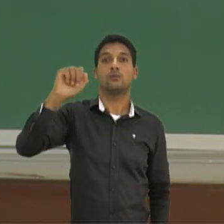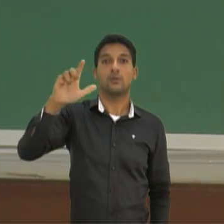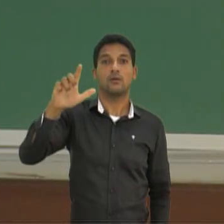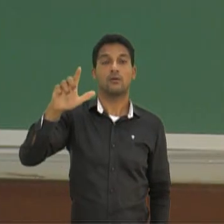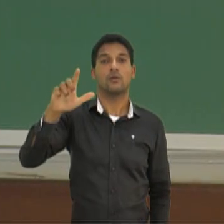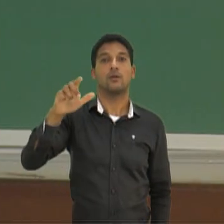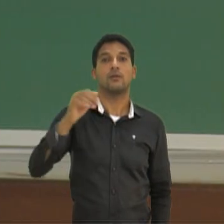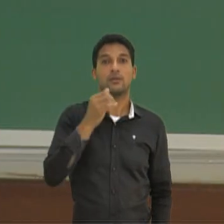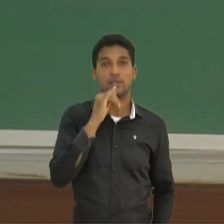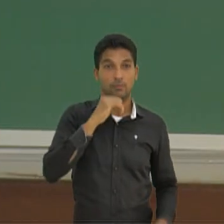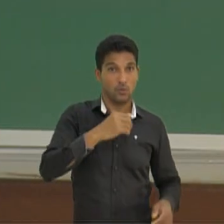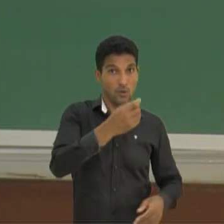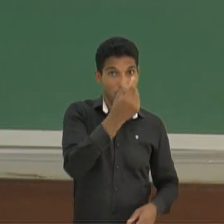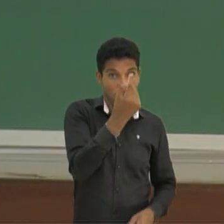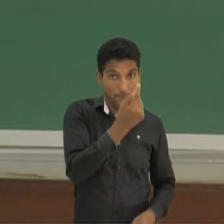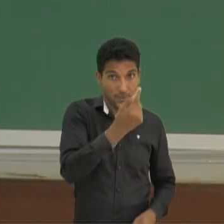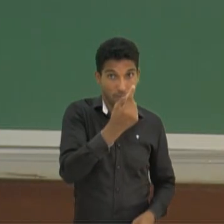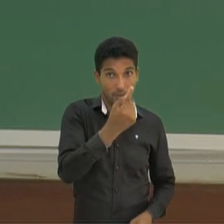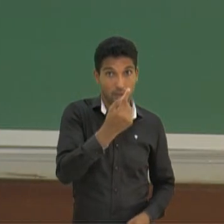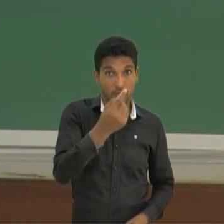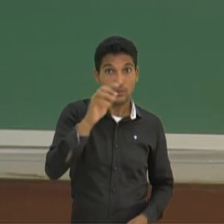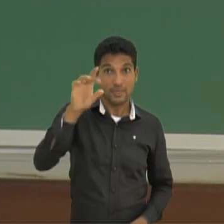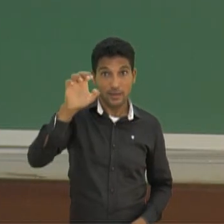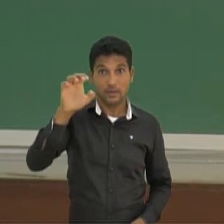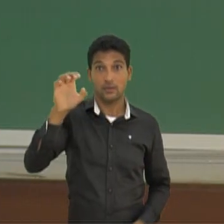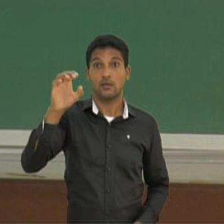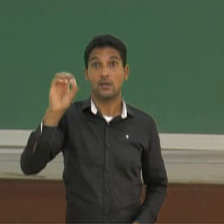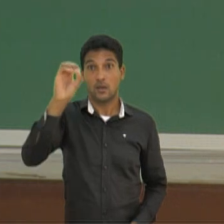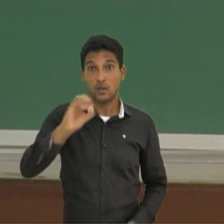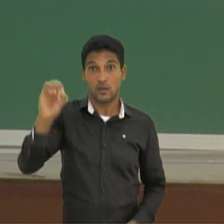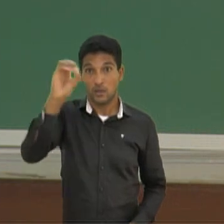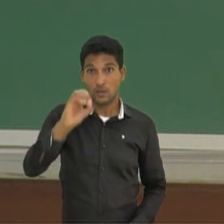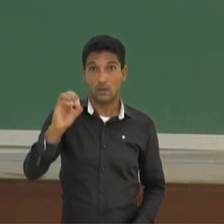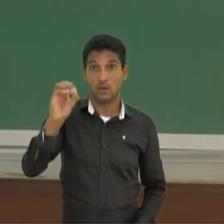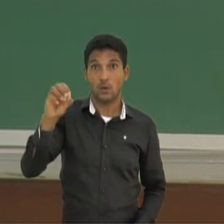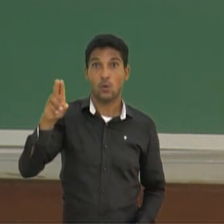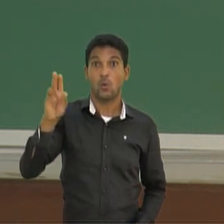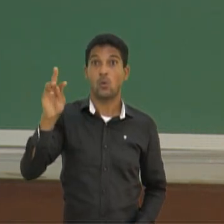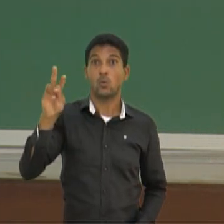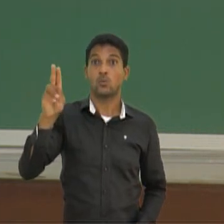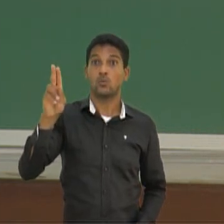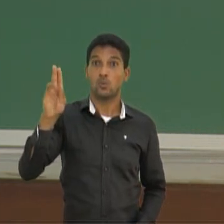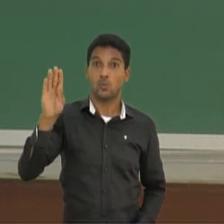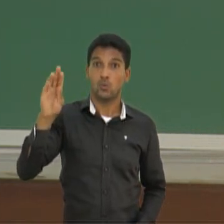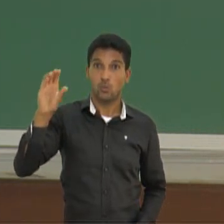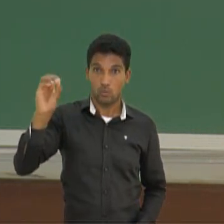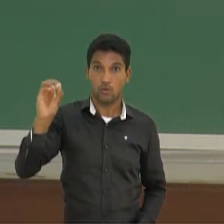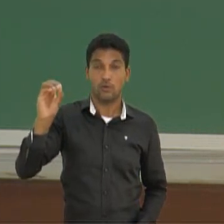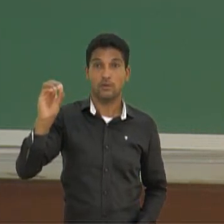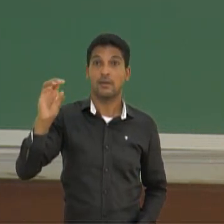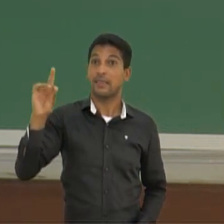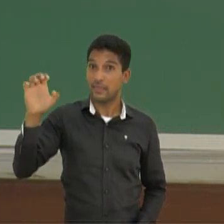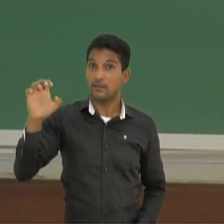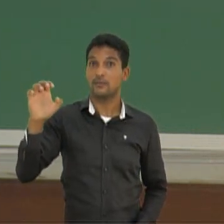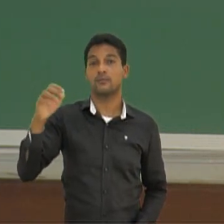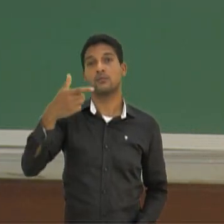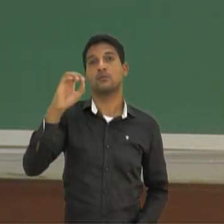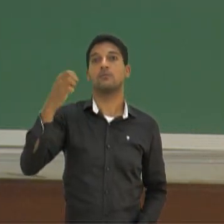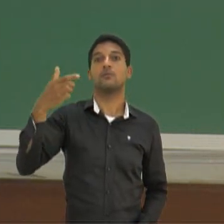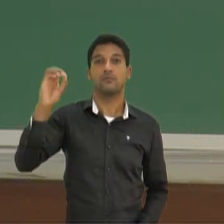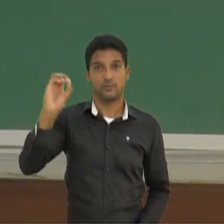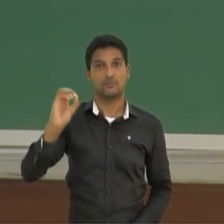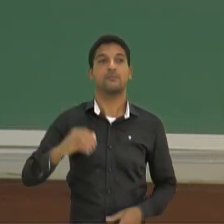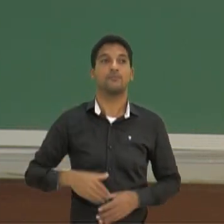1º de outubro de 2020, né, na língua portuguesa. Os demais dias podem usar os numerais cardinais ali, normal. Né?